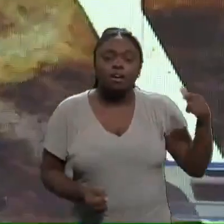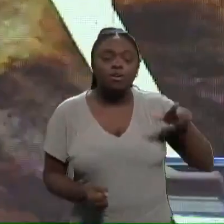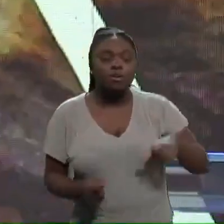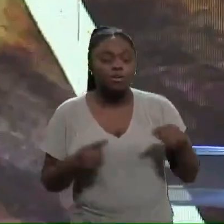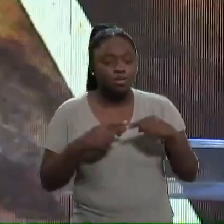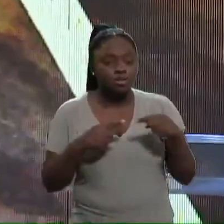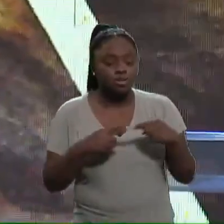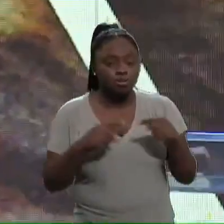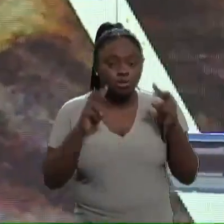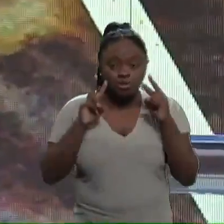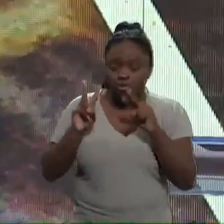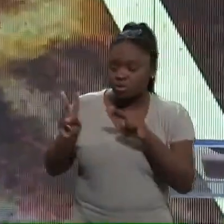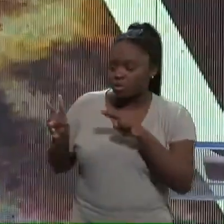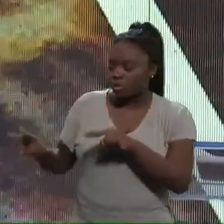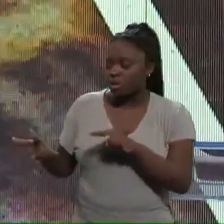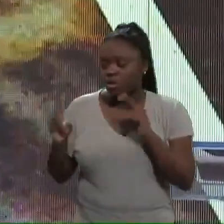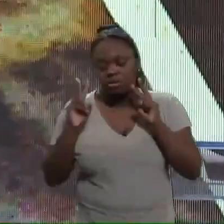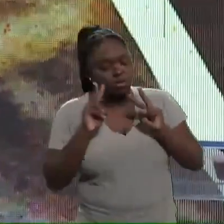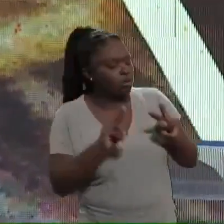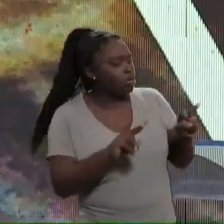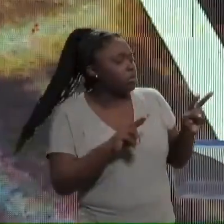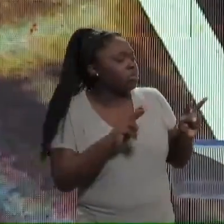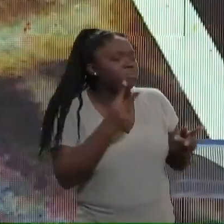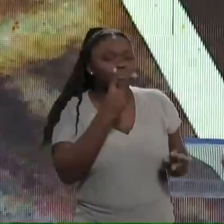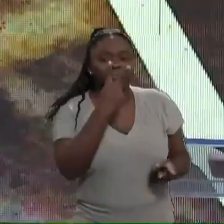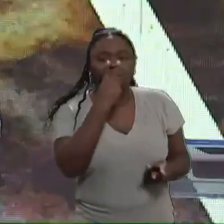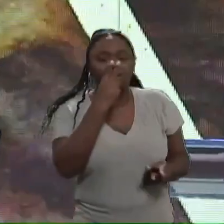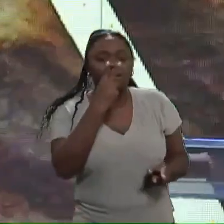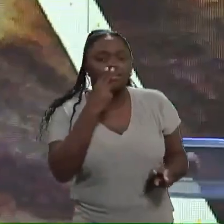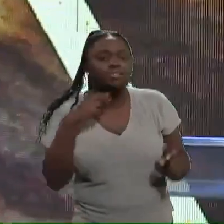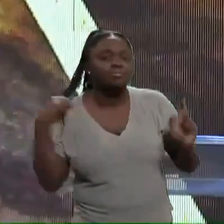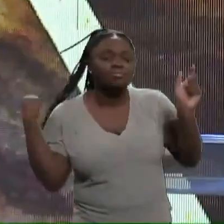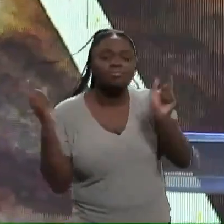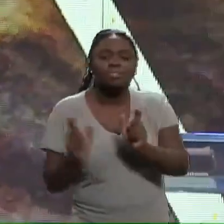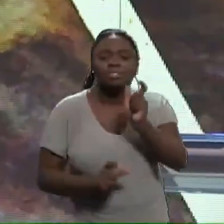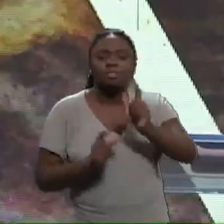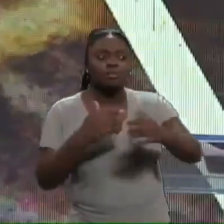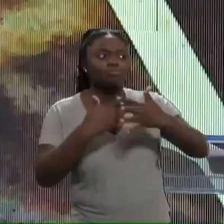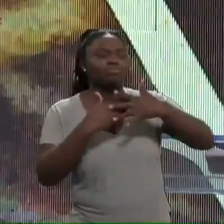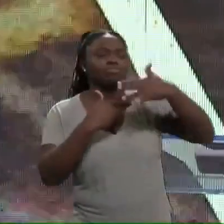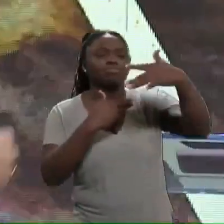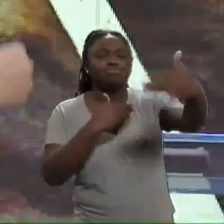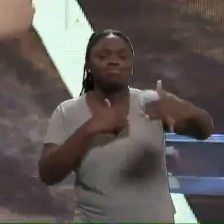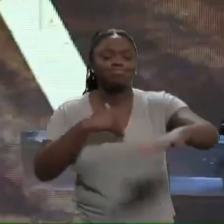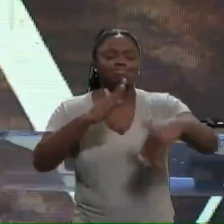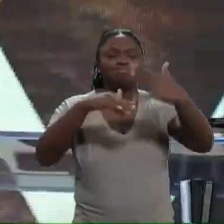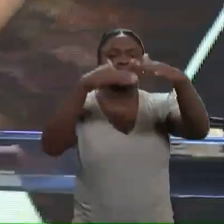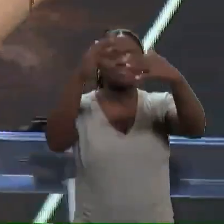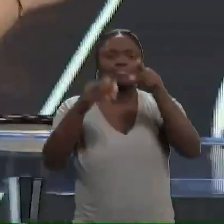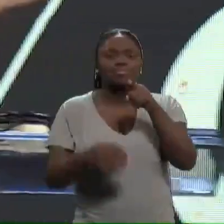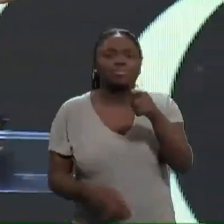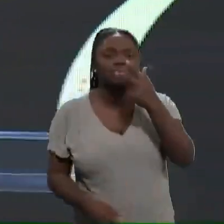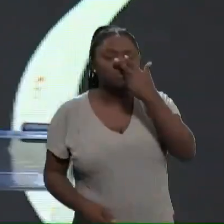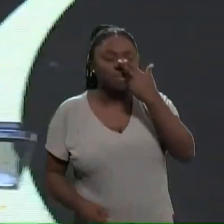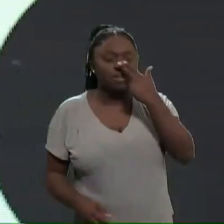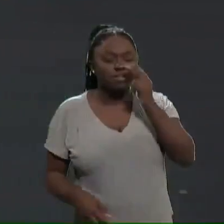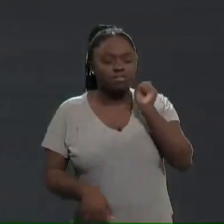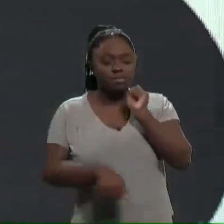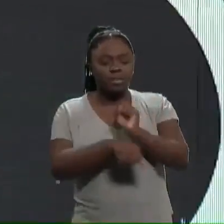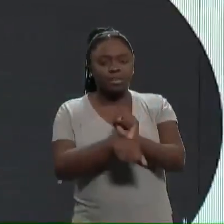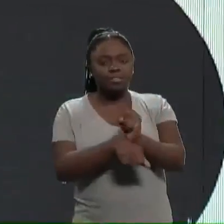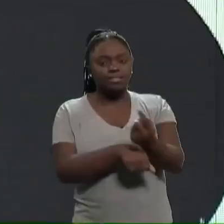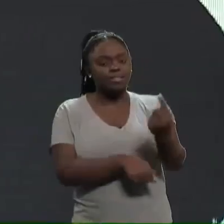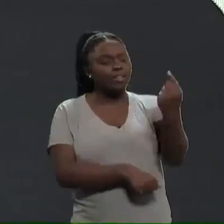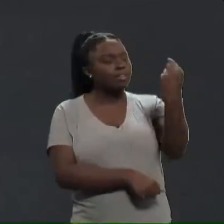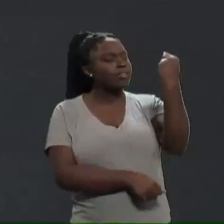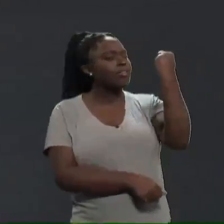Você olha para o seu lado, você olha para o outro e parece que tem gente que está anos luz, que está avançando, e você se vê lá